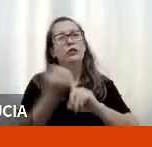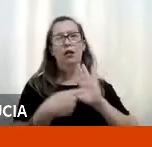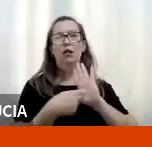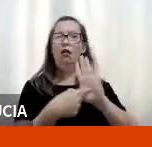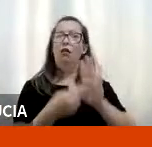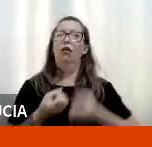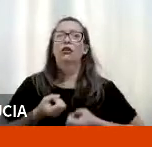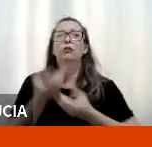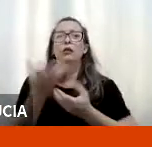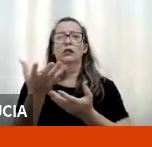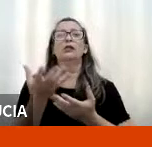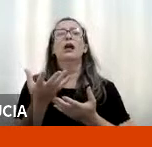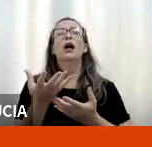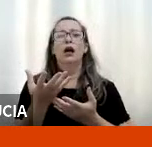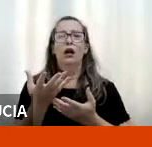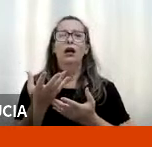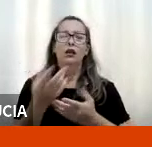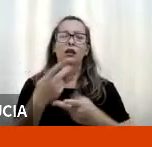sua voz.